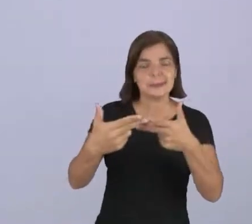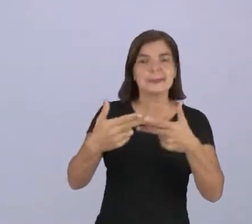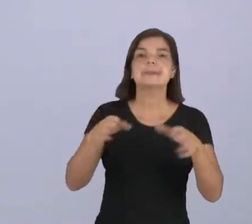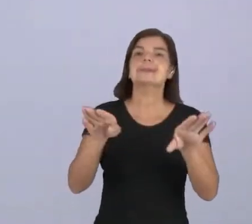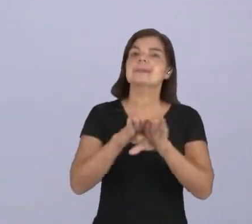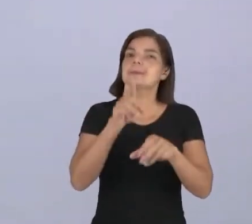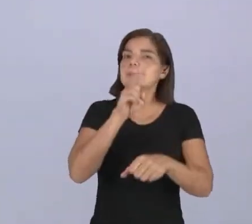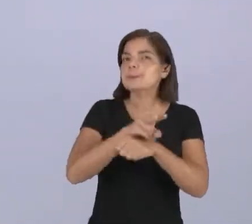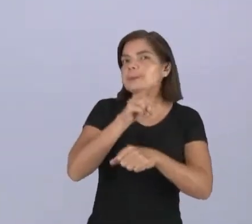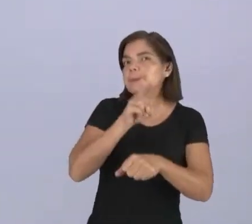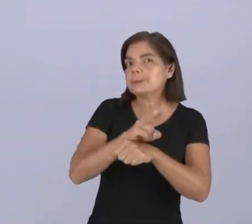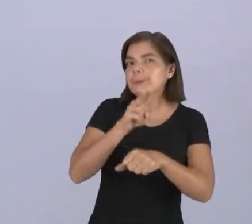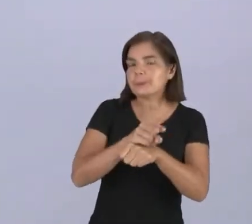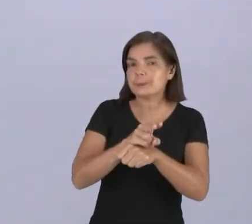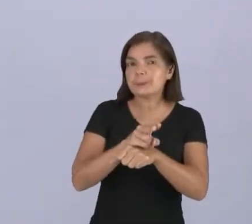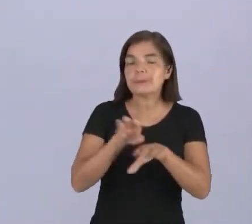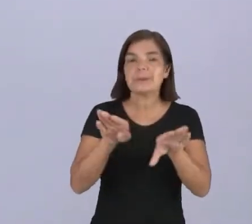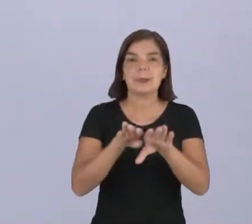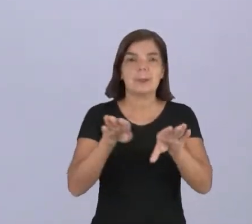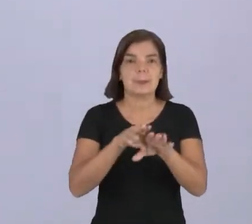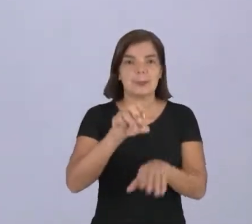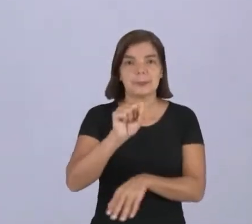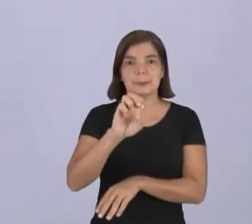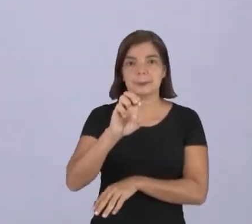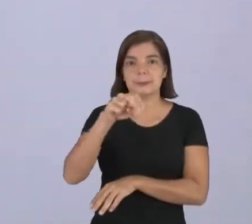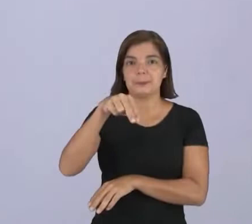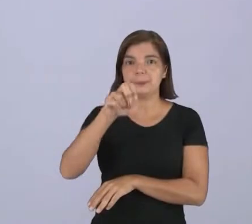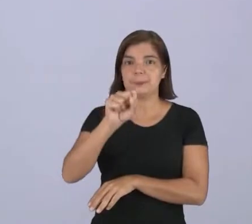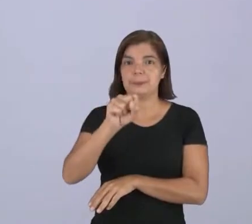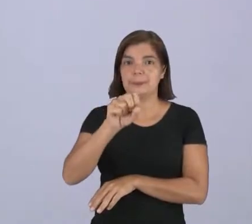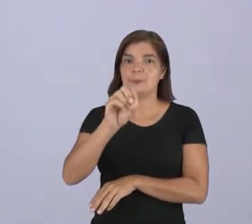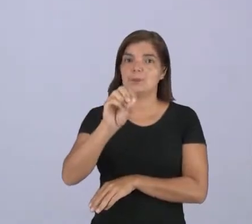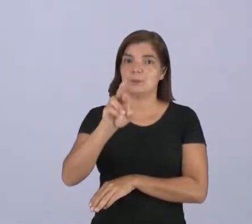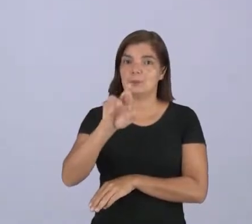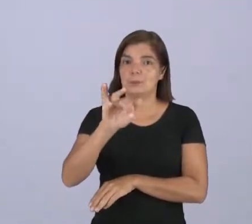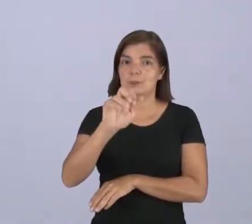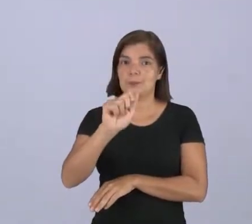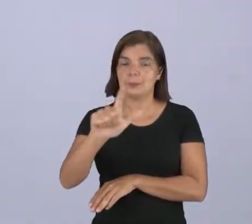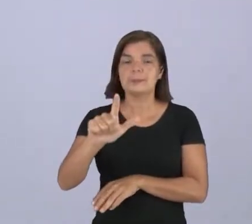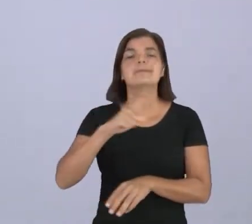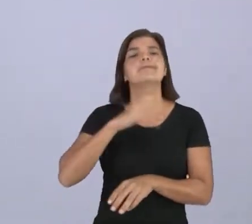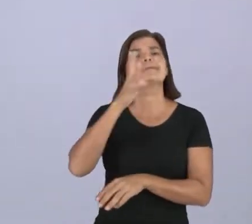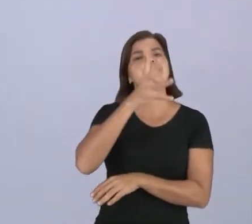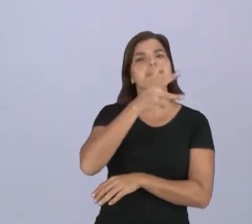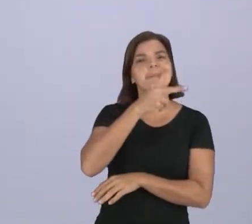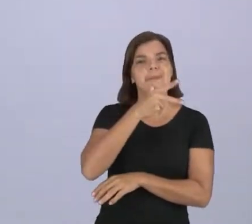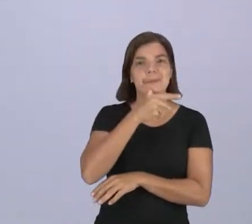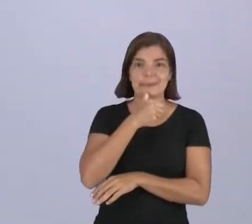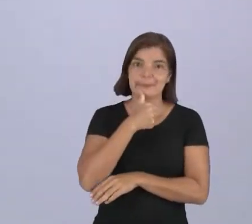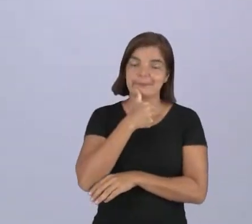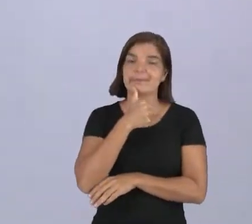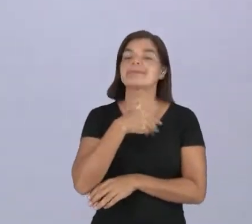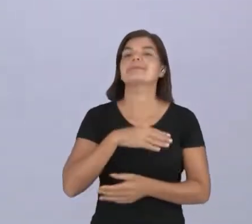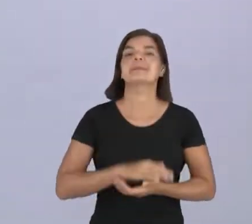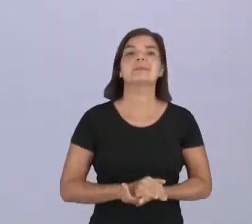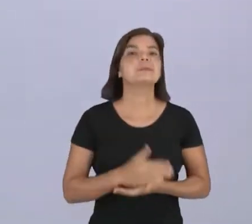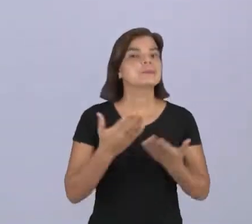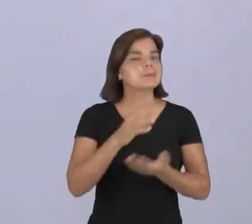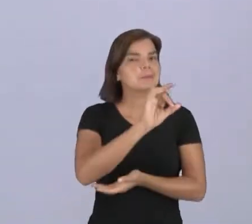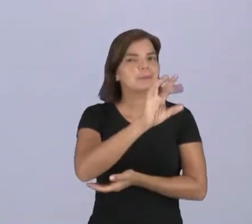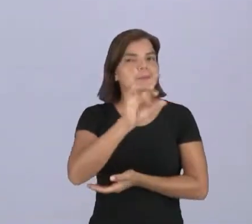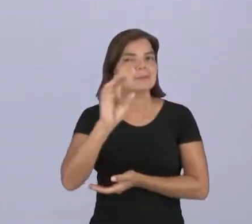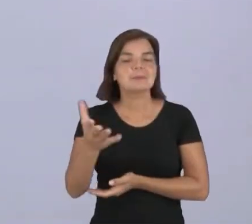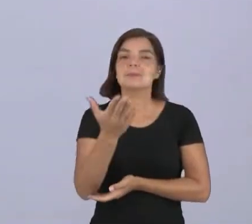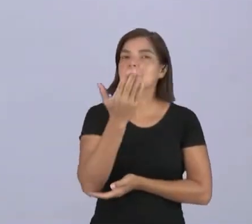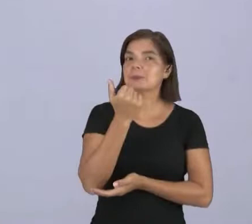também da manutenção das propriedades sensoriais e, como consequência, a gente vai ter uma durabilidade muito maior, de